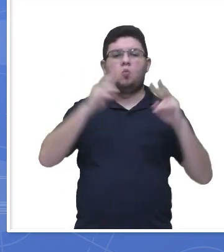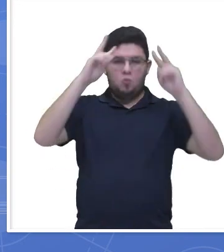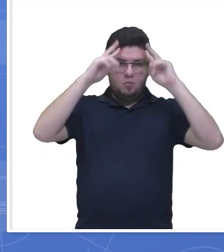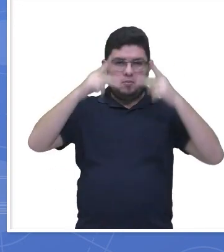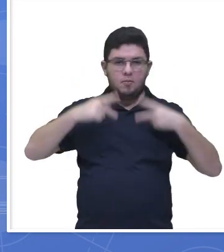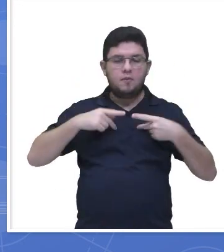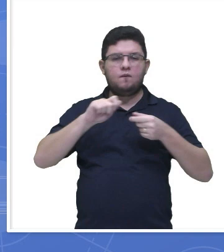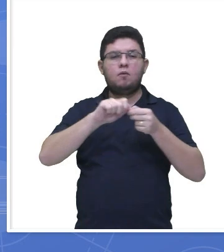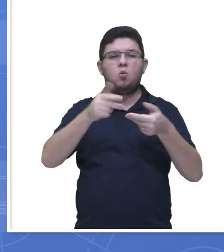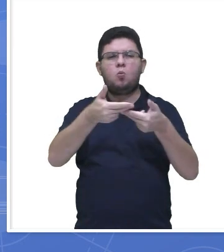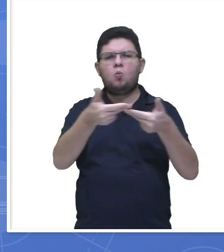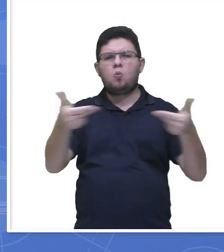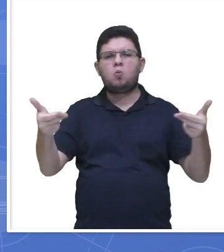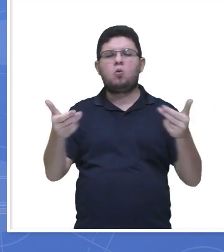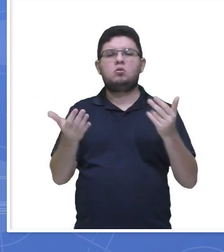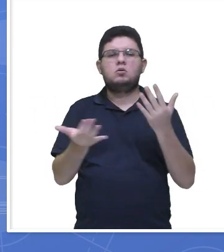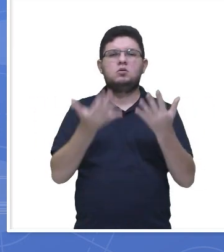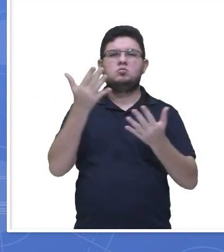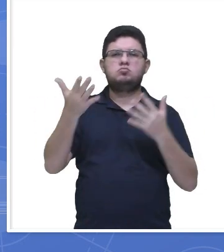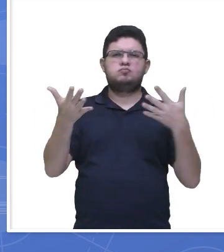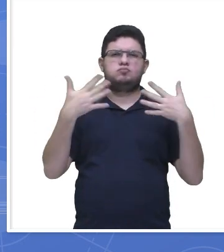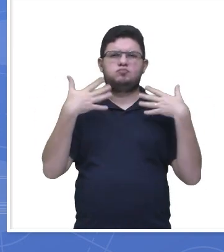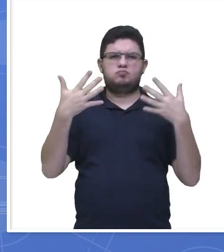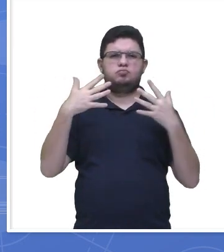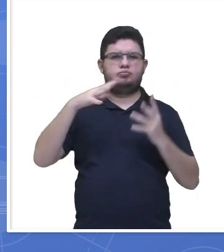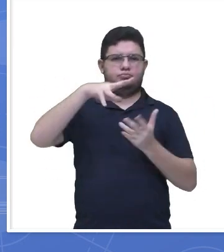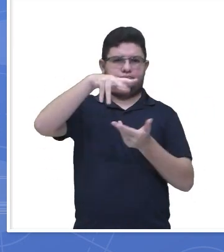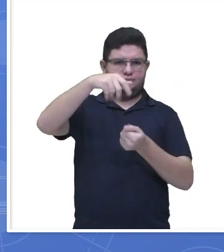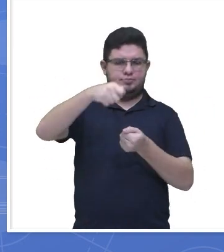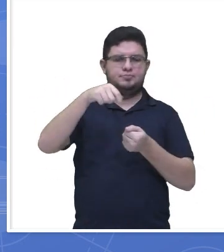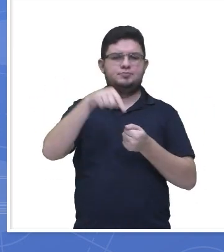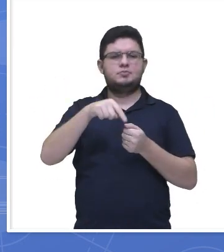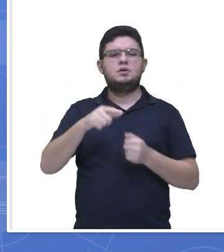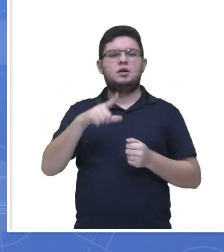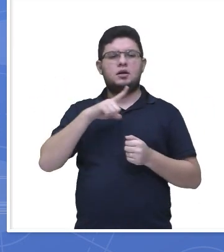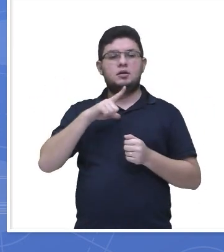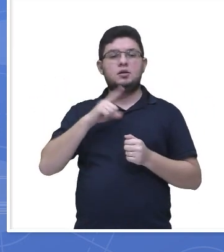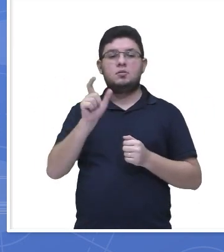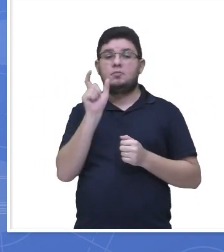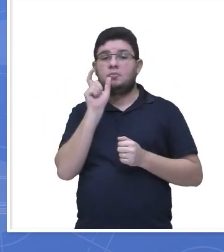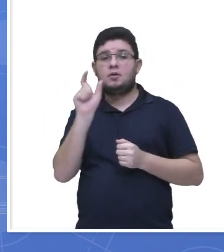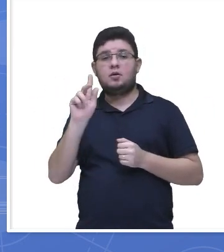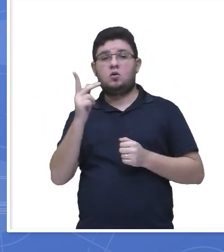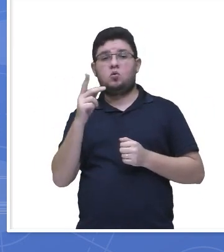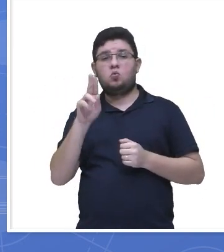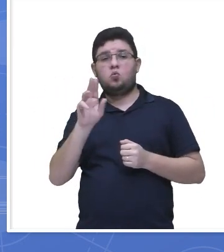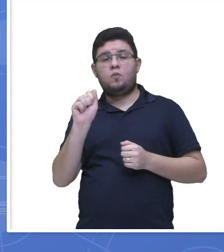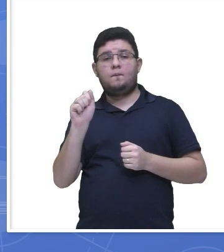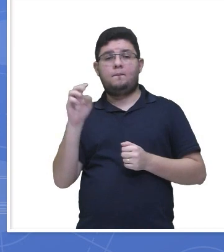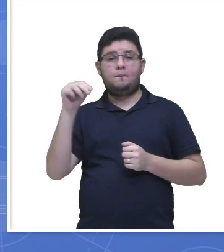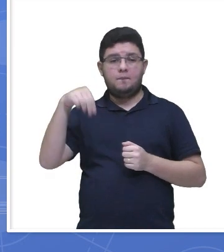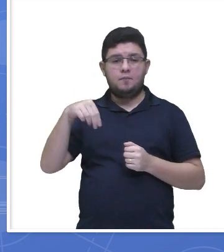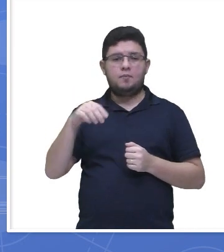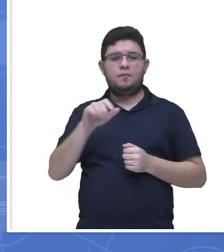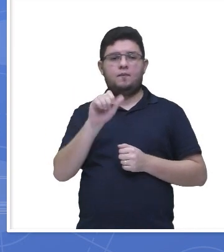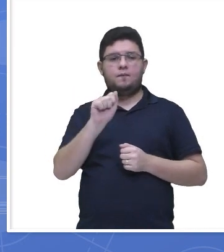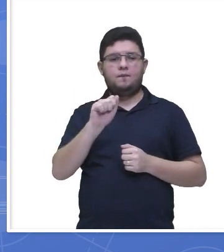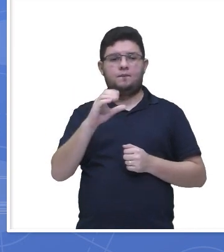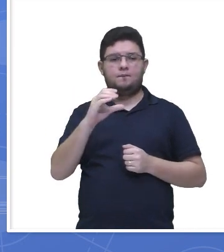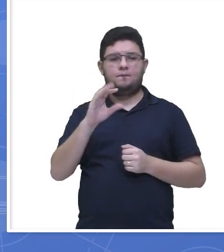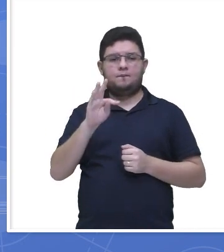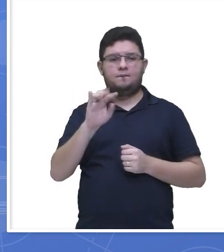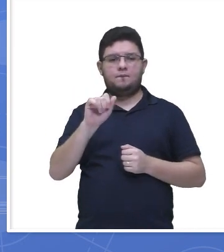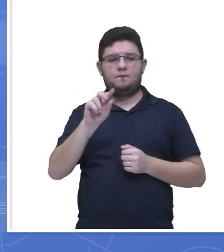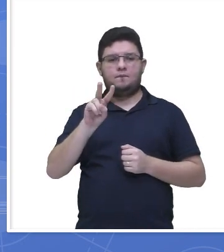essa palavra, né, essas duas palavras, human activities, que são palavras cognatas, inclusive, elas